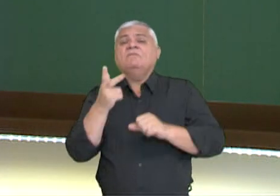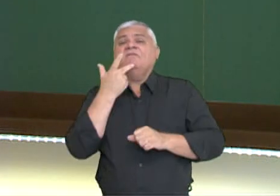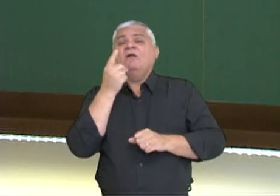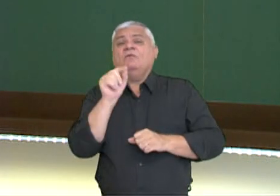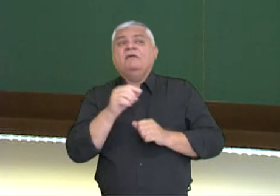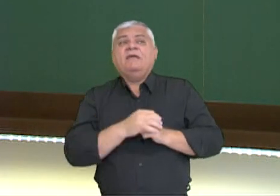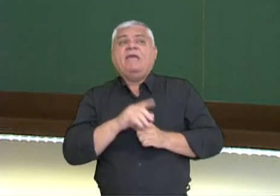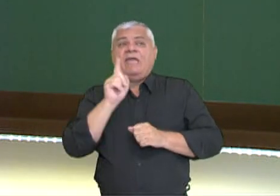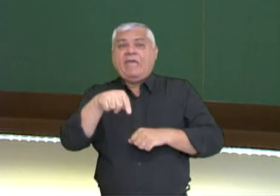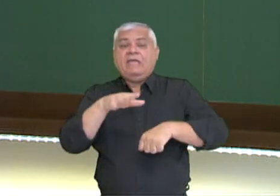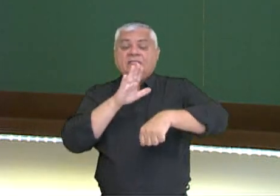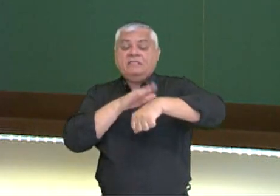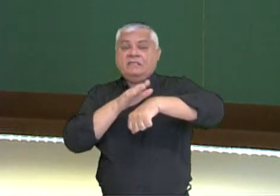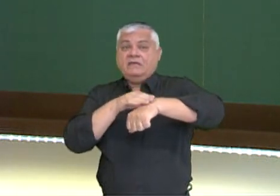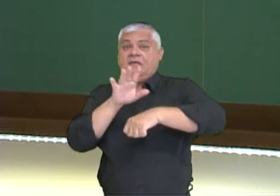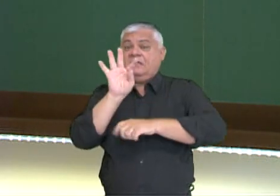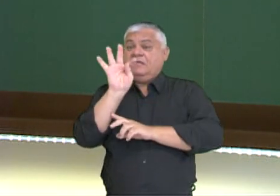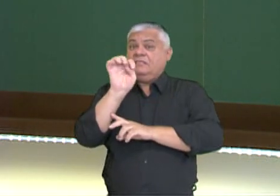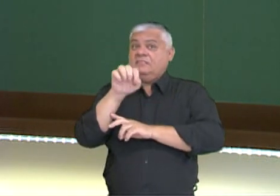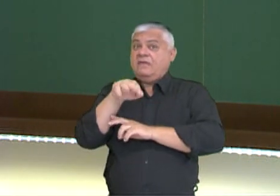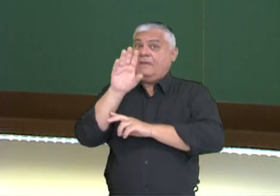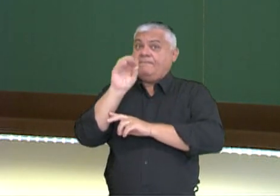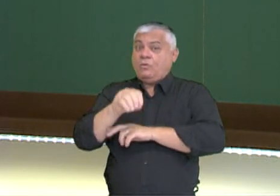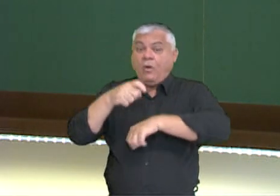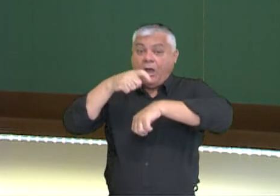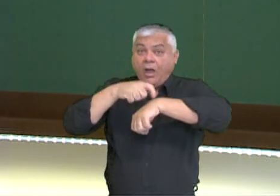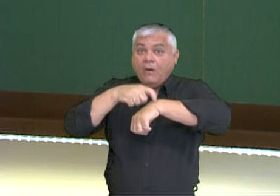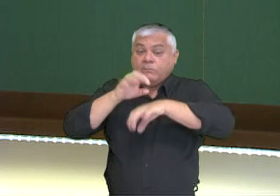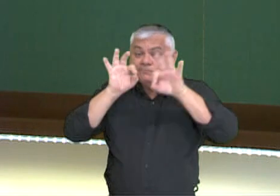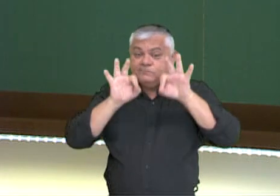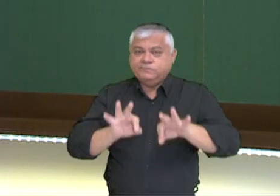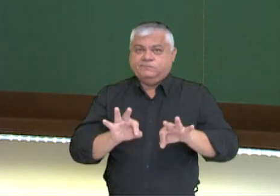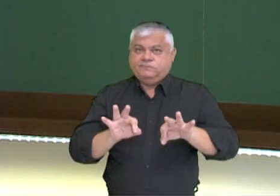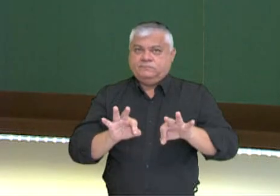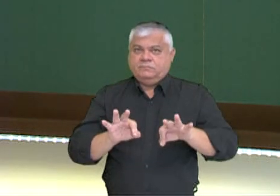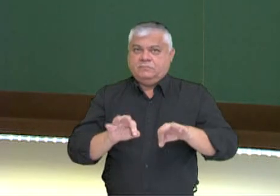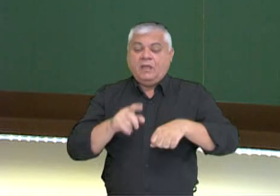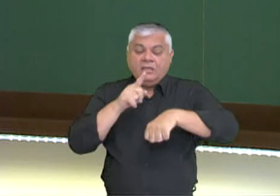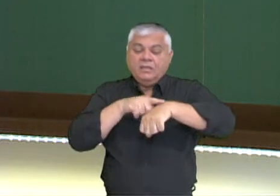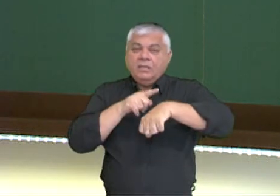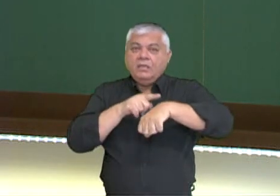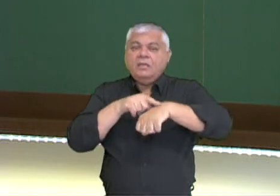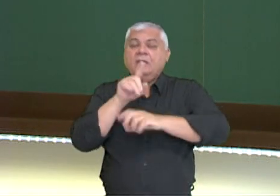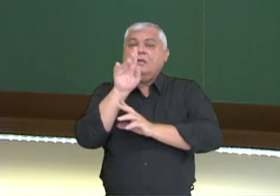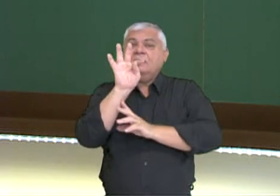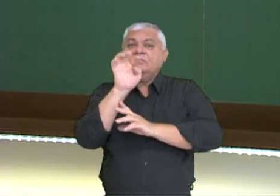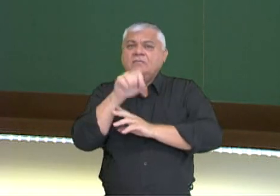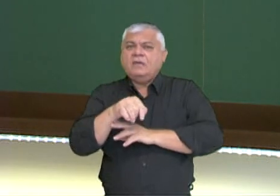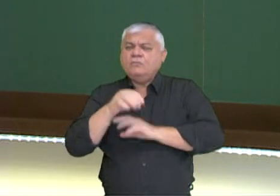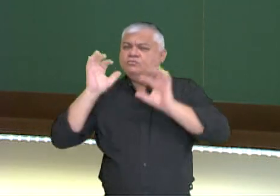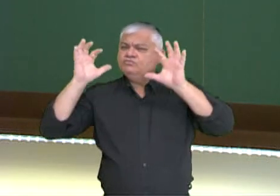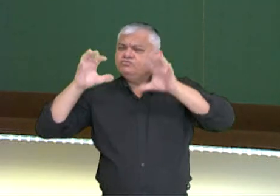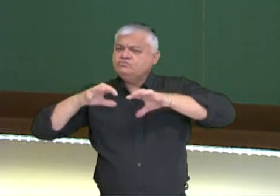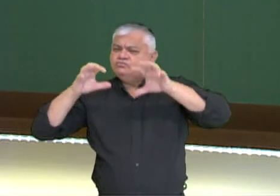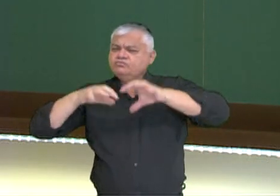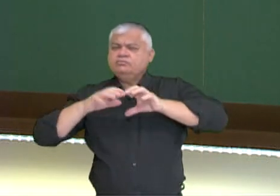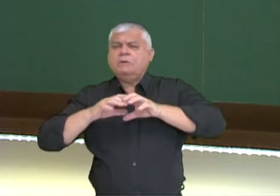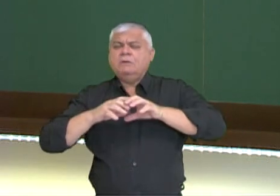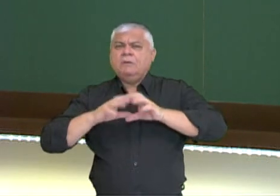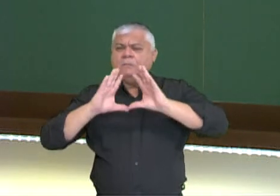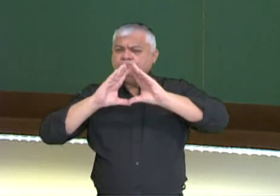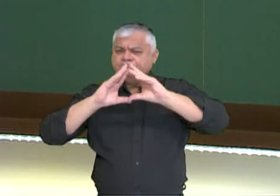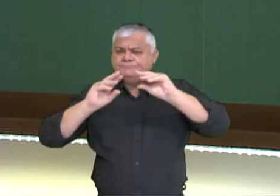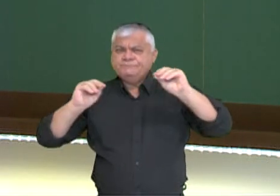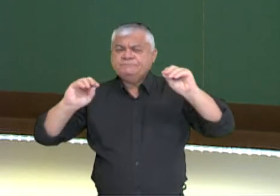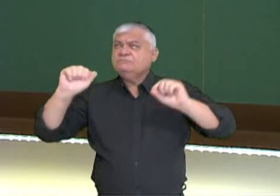que é o tempo, estado momentâneo da atmosfera. Então, um momento está chovendo, no outro momento o